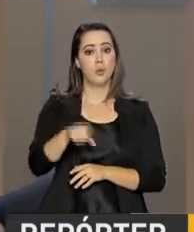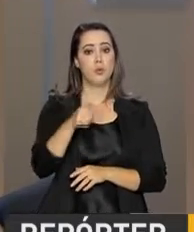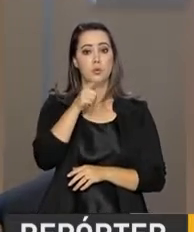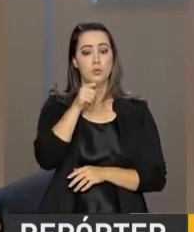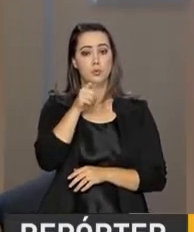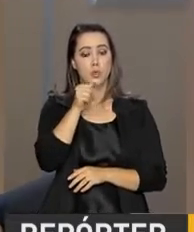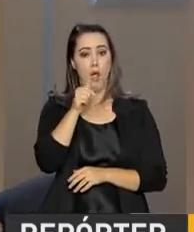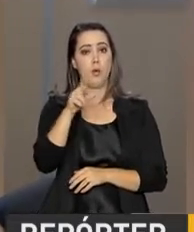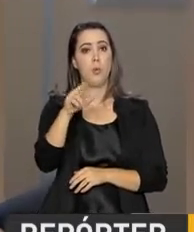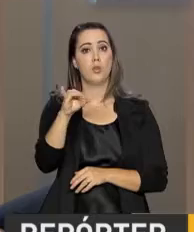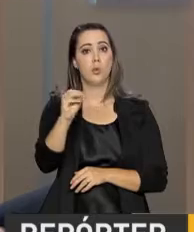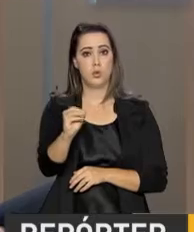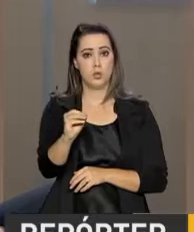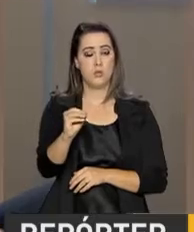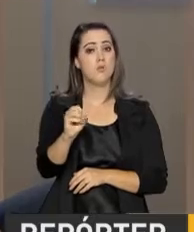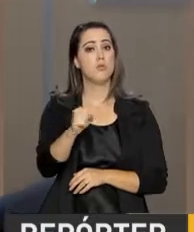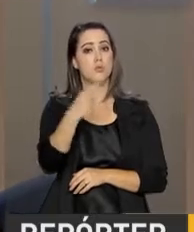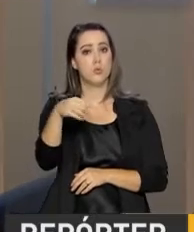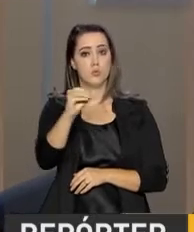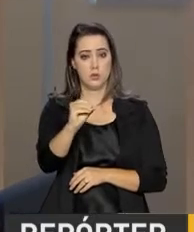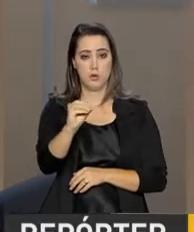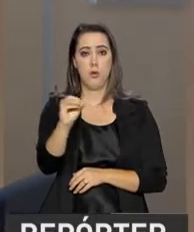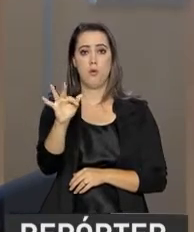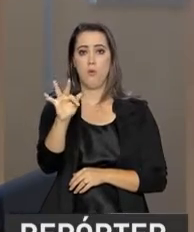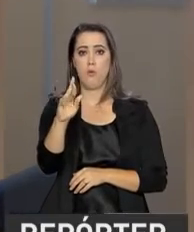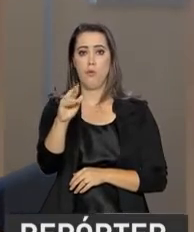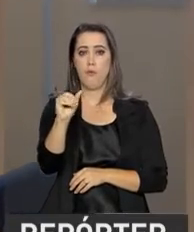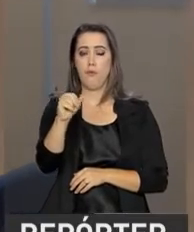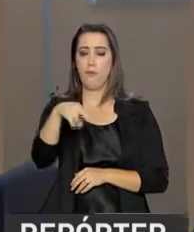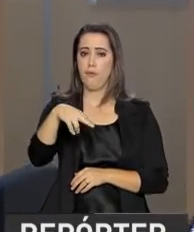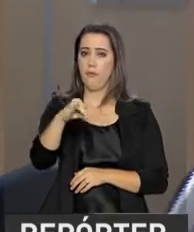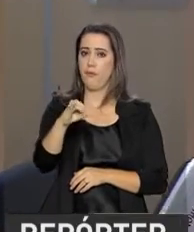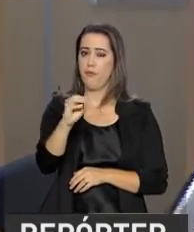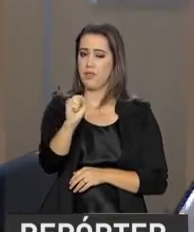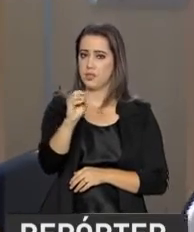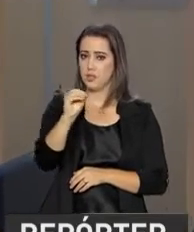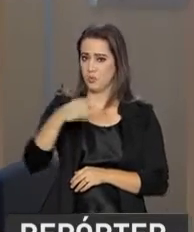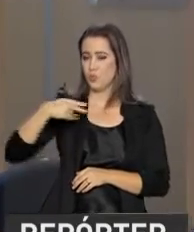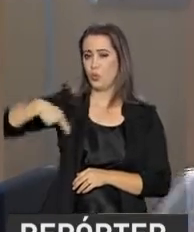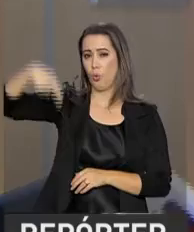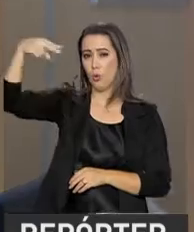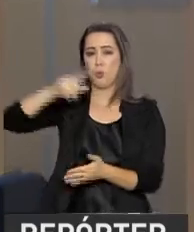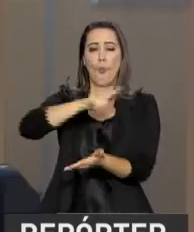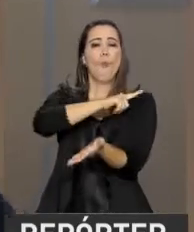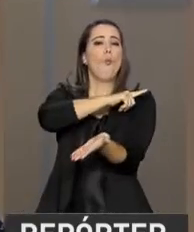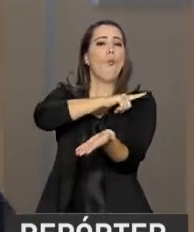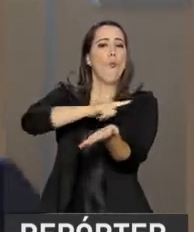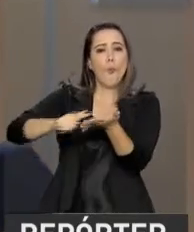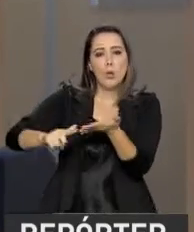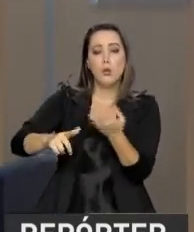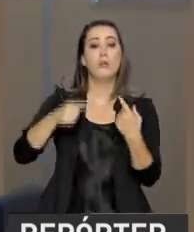revitalização do são francisco conforme vocês sabem o nordeste passa por sua pior seca da história e